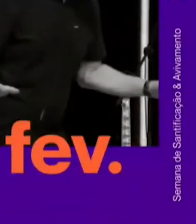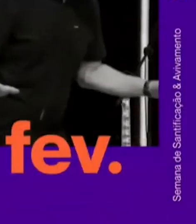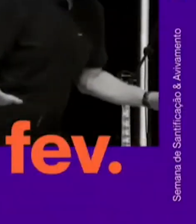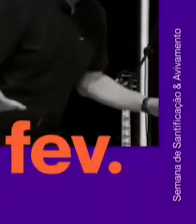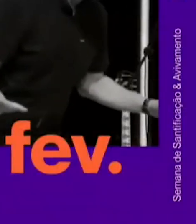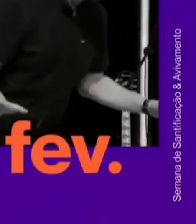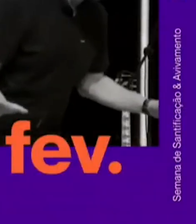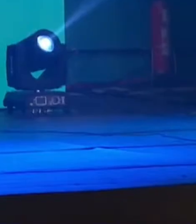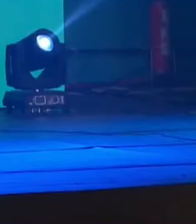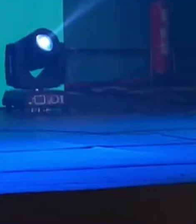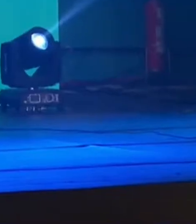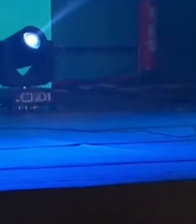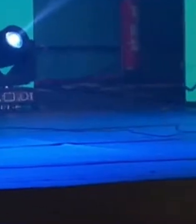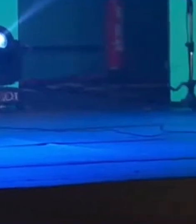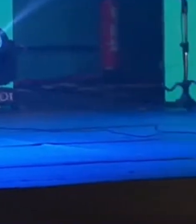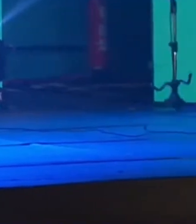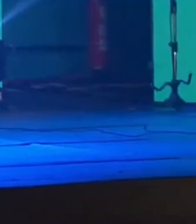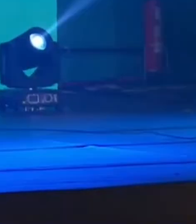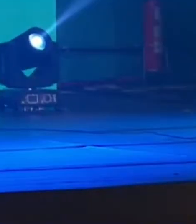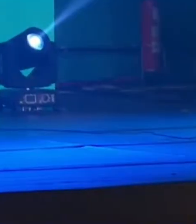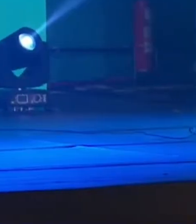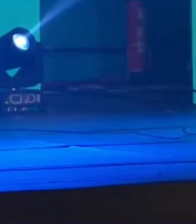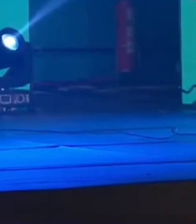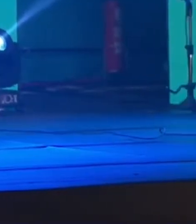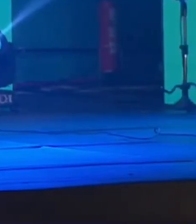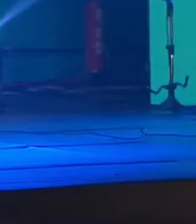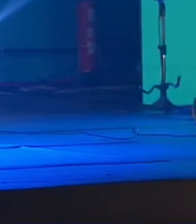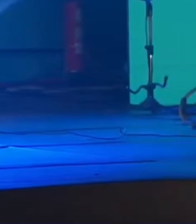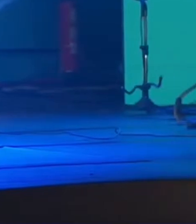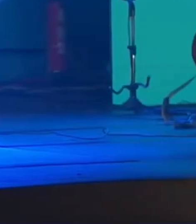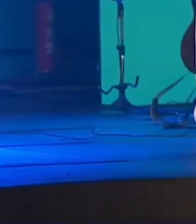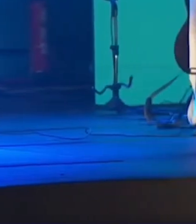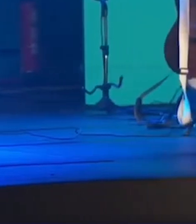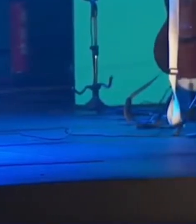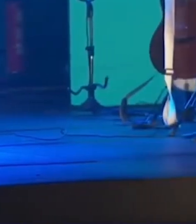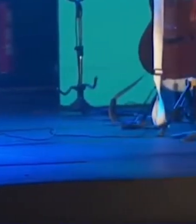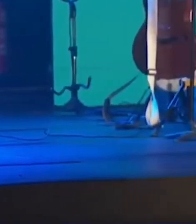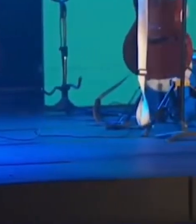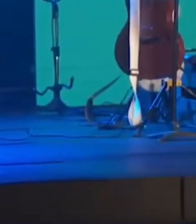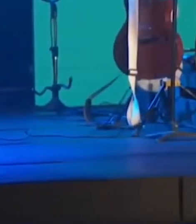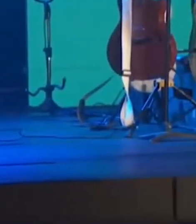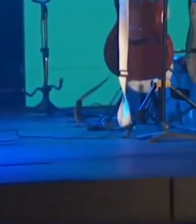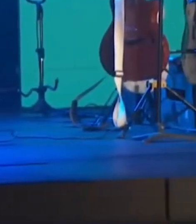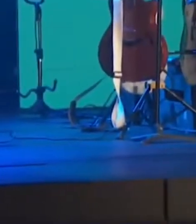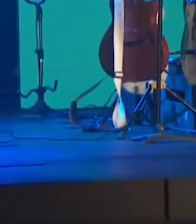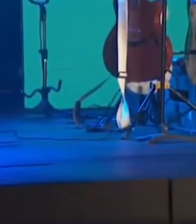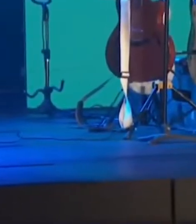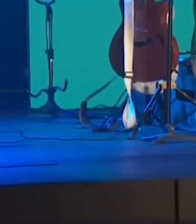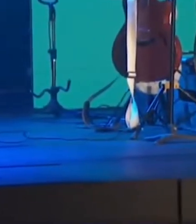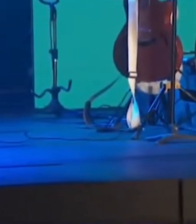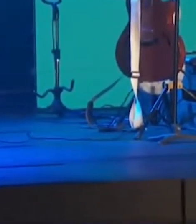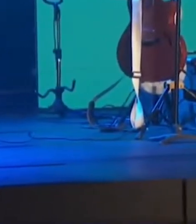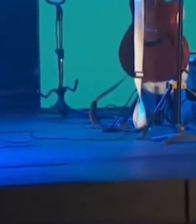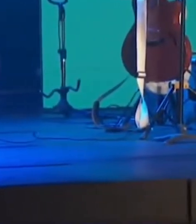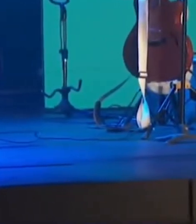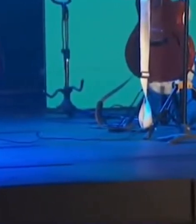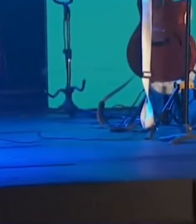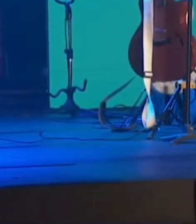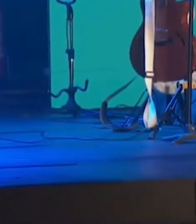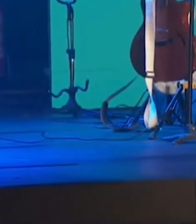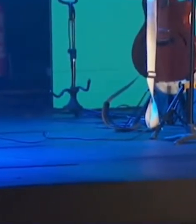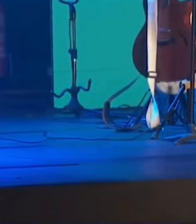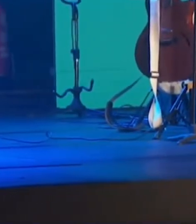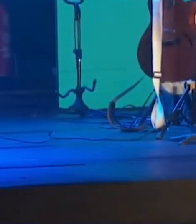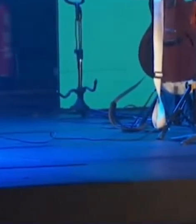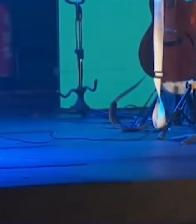São José dos Campos. É exatamente isso. Então, vamos juntos nessa, nos aprofundarmos mesmo para tudo aquilo que Deus tem para fazer nas nossas